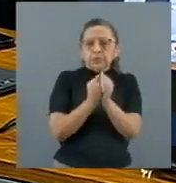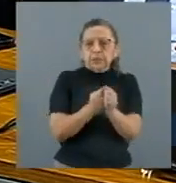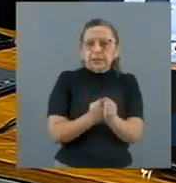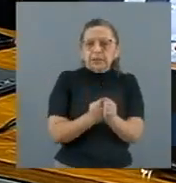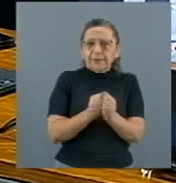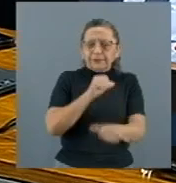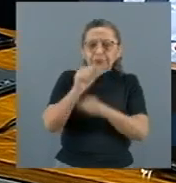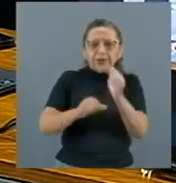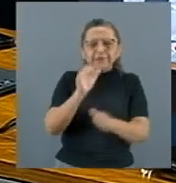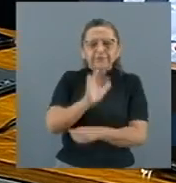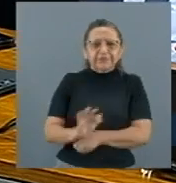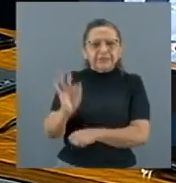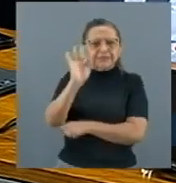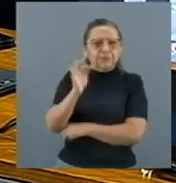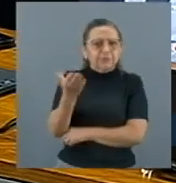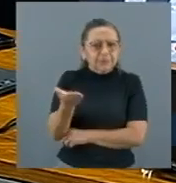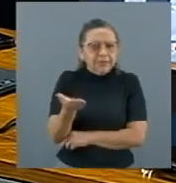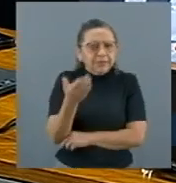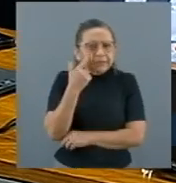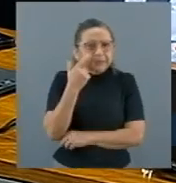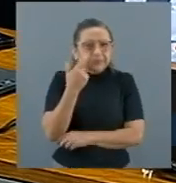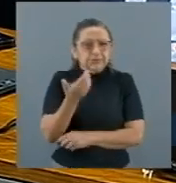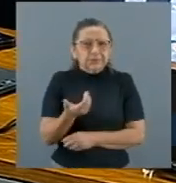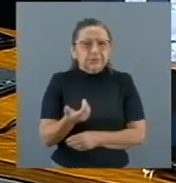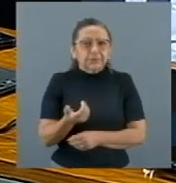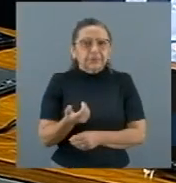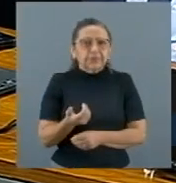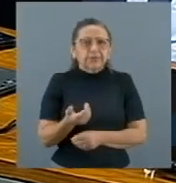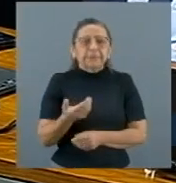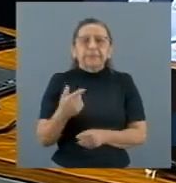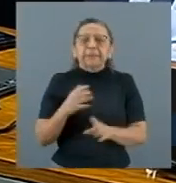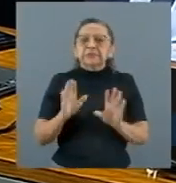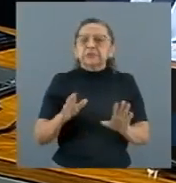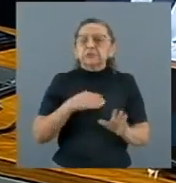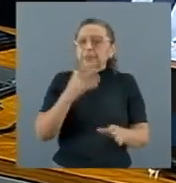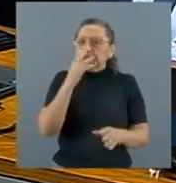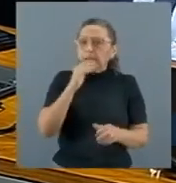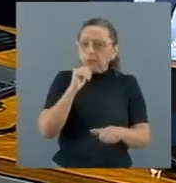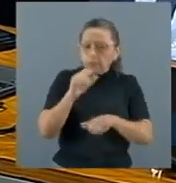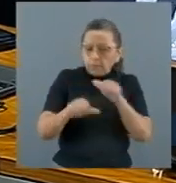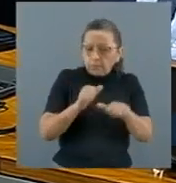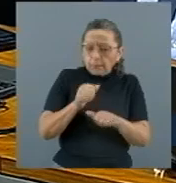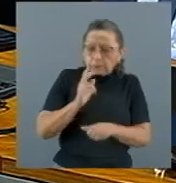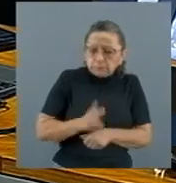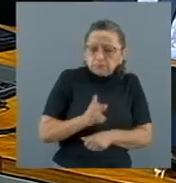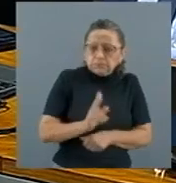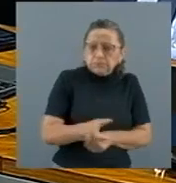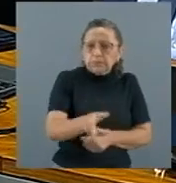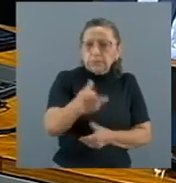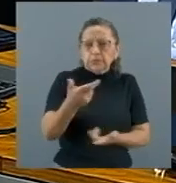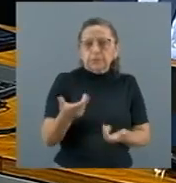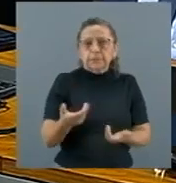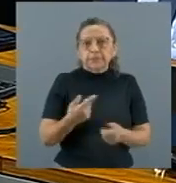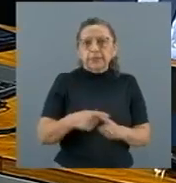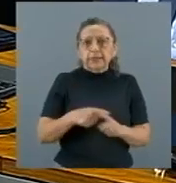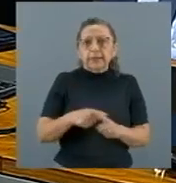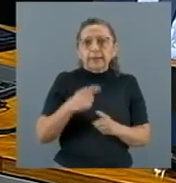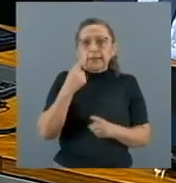ser situações episódicas e contingenciais, se transformaram num moto contínuo, né, para